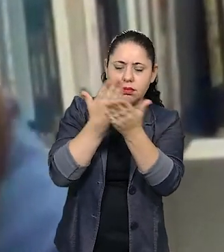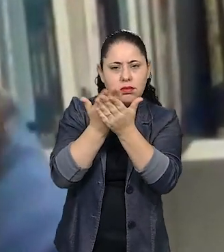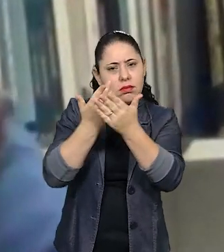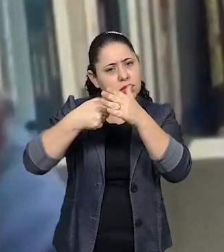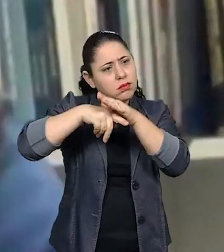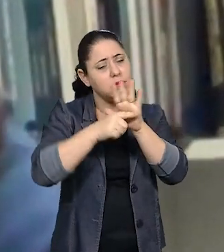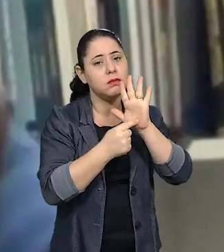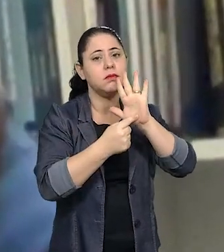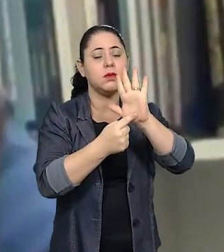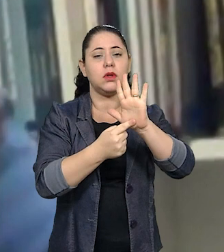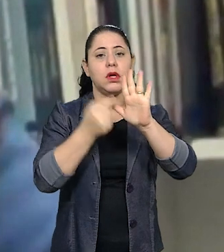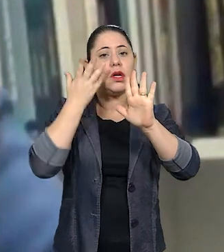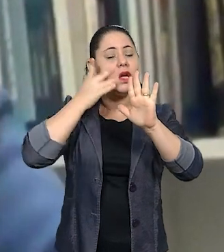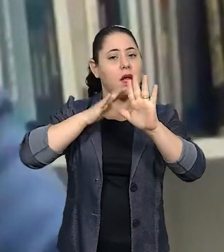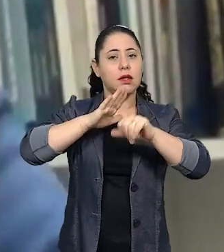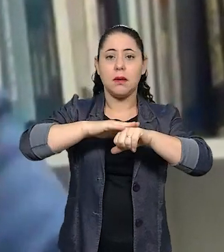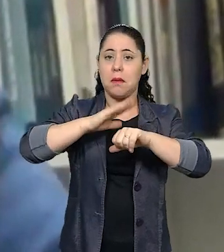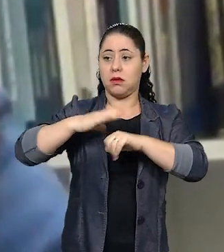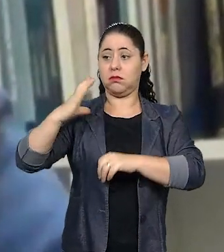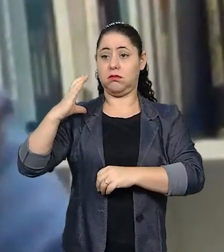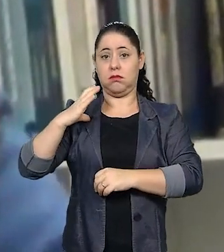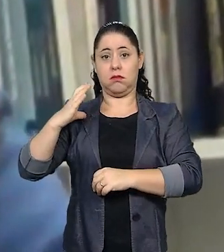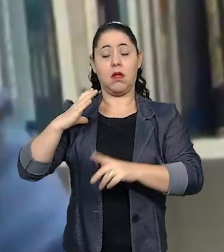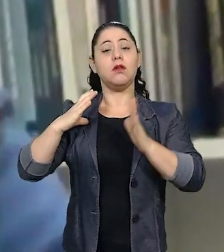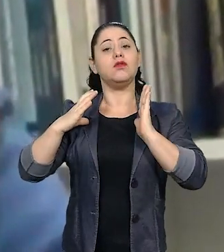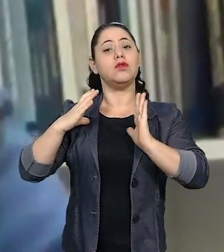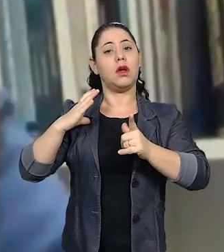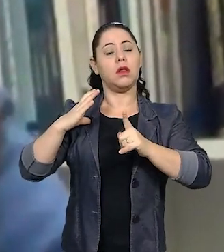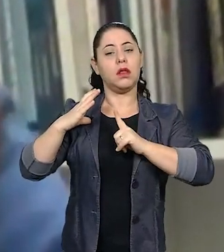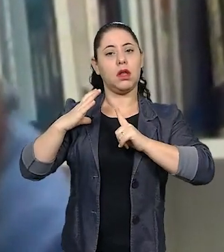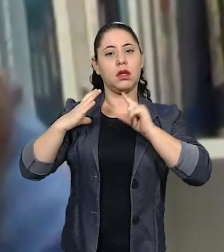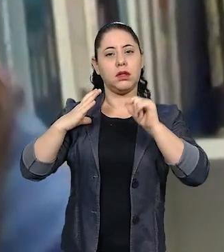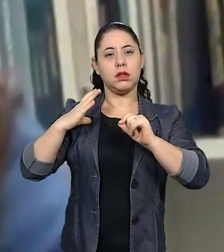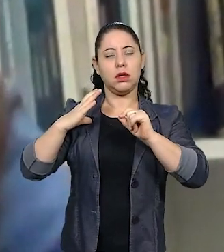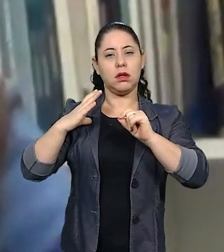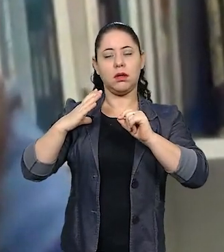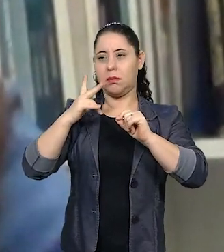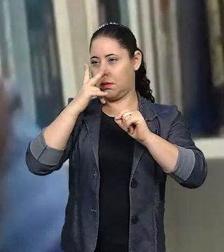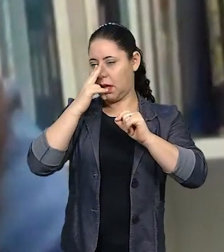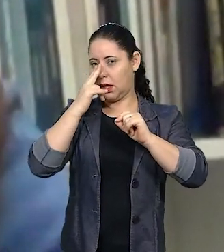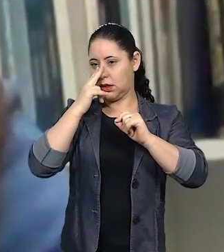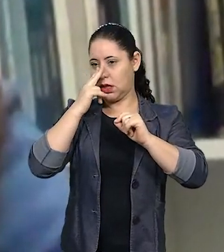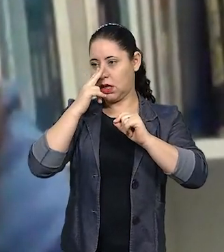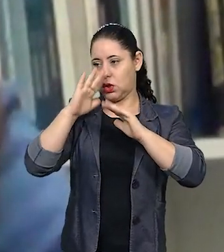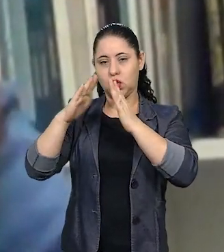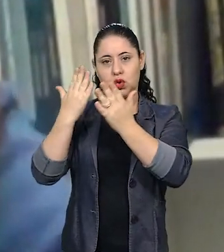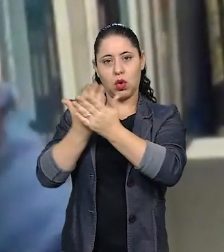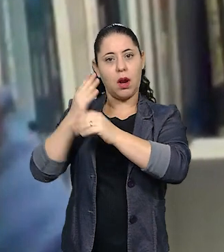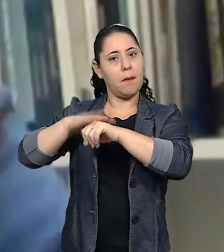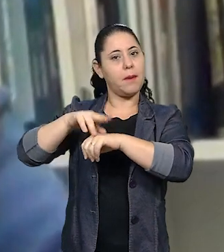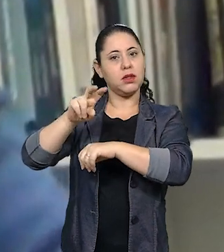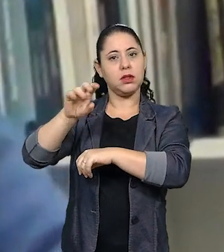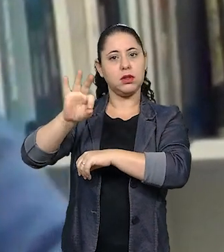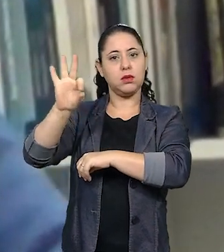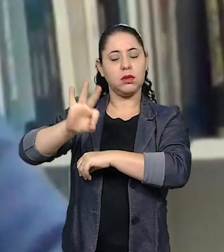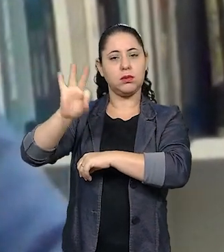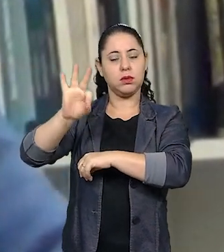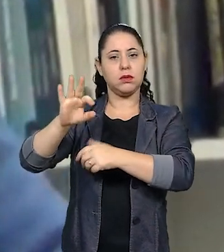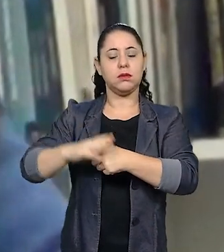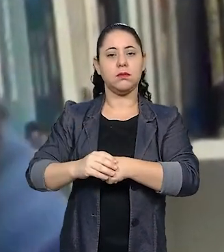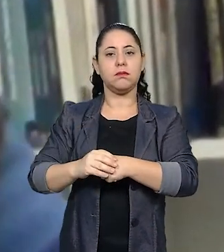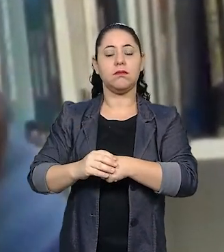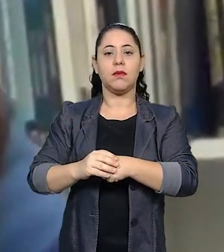é que tendem a estar fora. Então, por vários cálculos, né, vários estudos mostram isso, né? As crianças